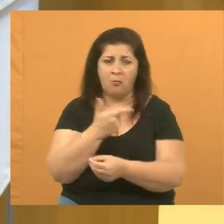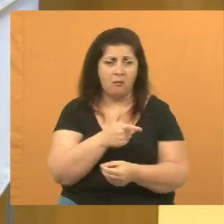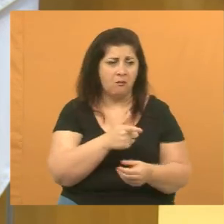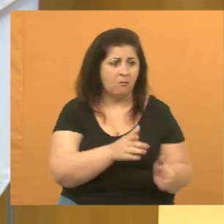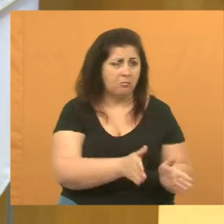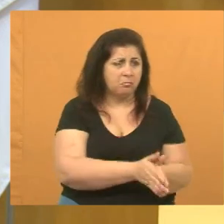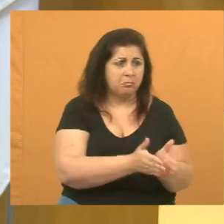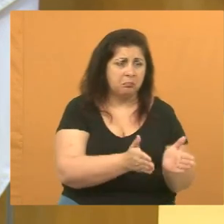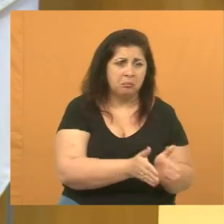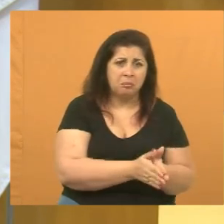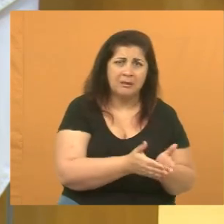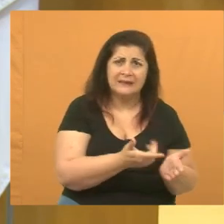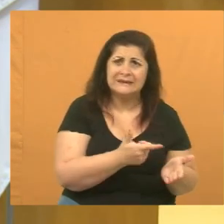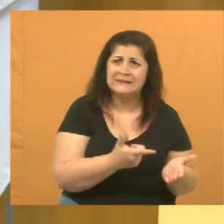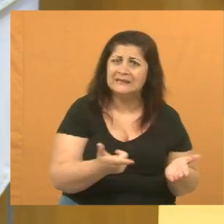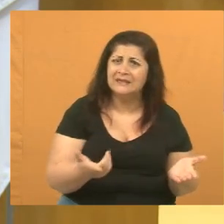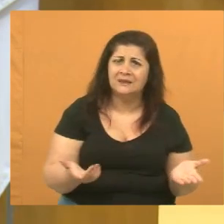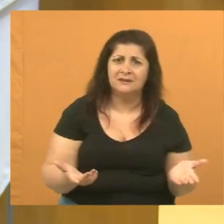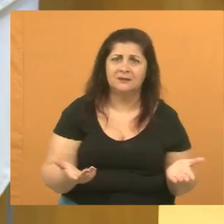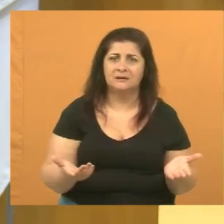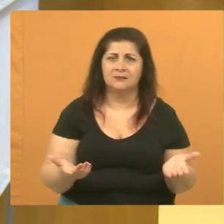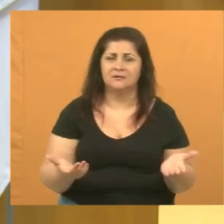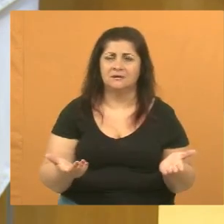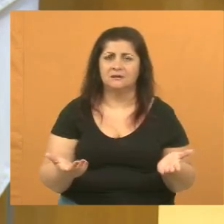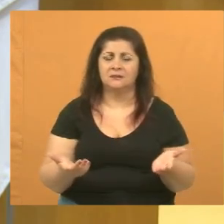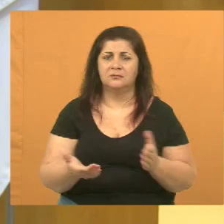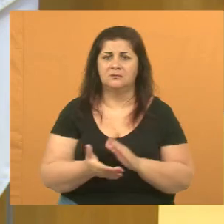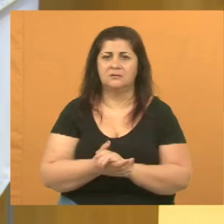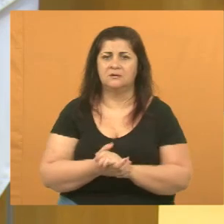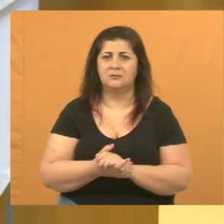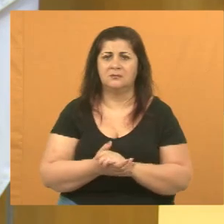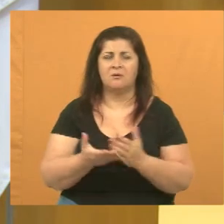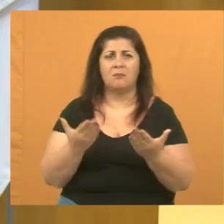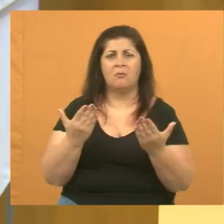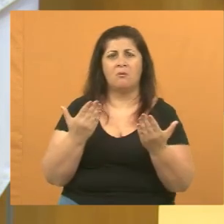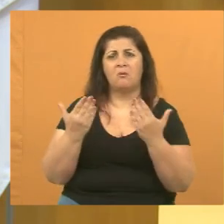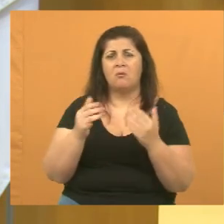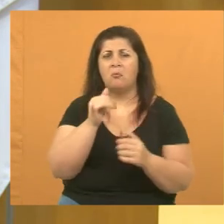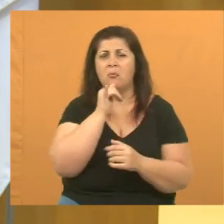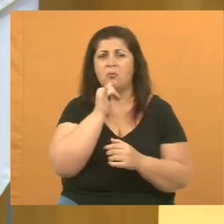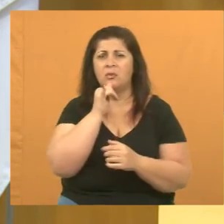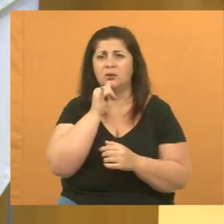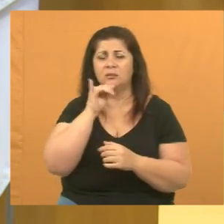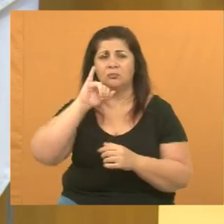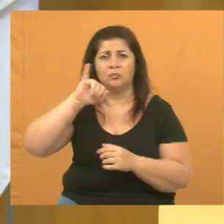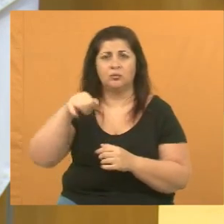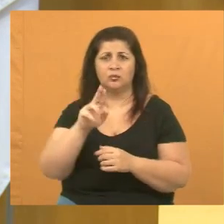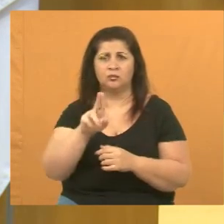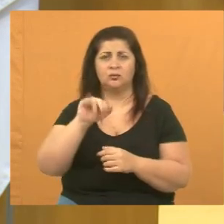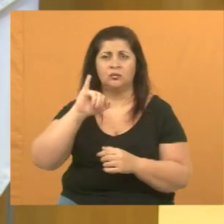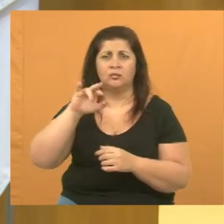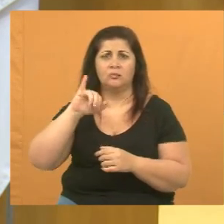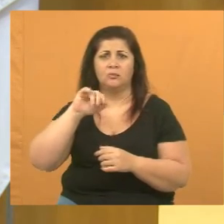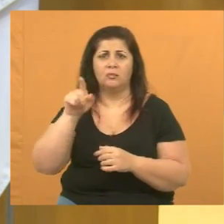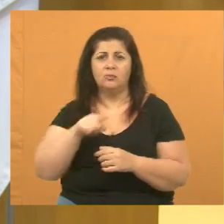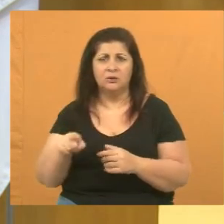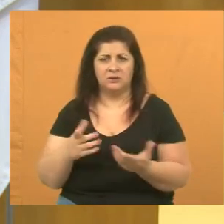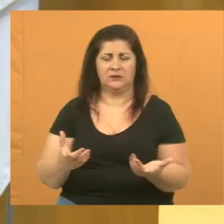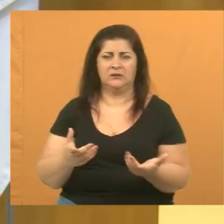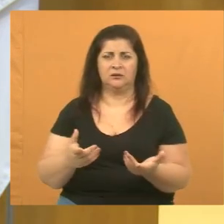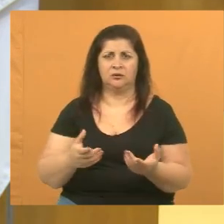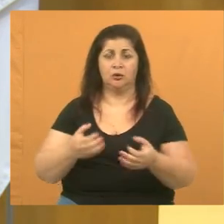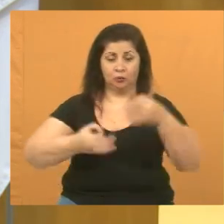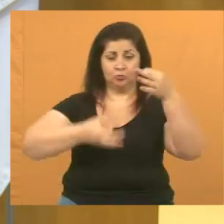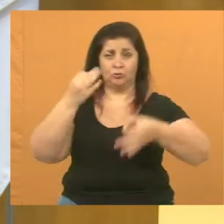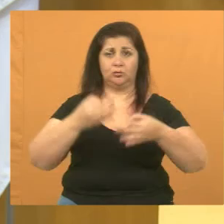têm, como as questões em relação aos juízes. O juiz que julga, o juiz que manda